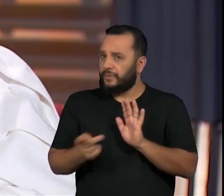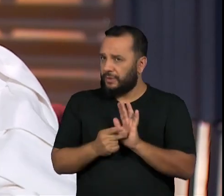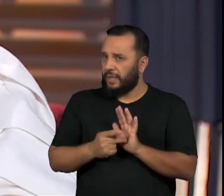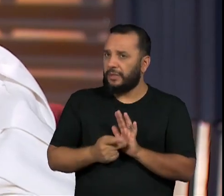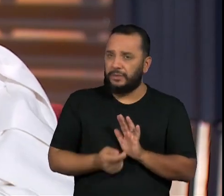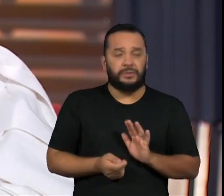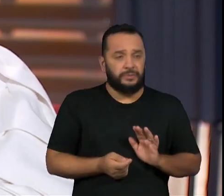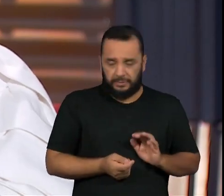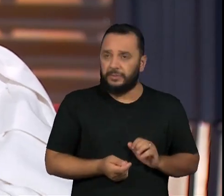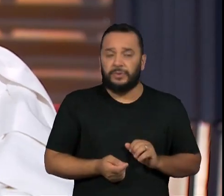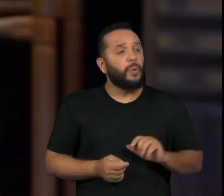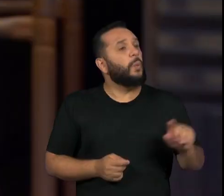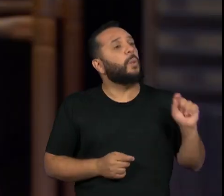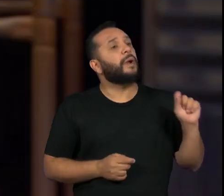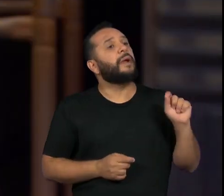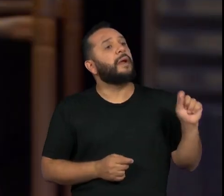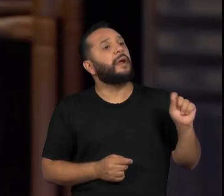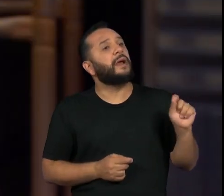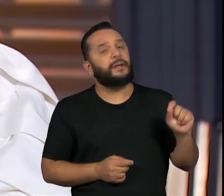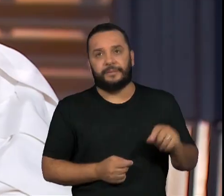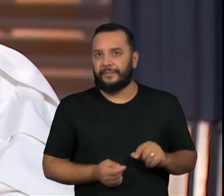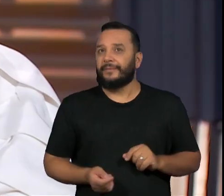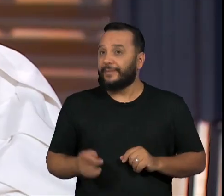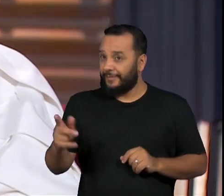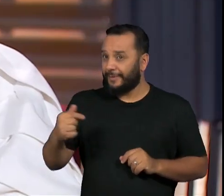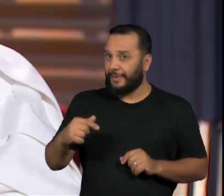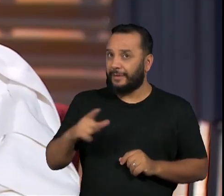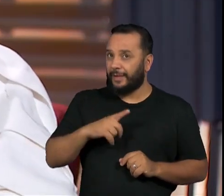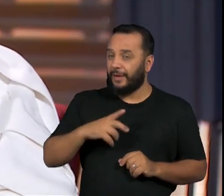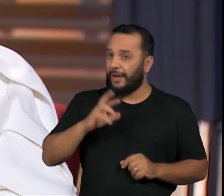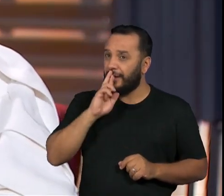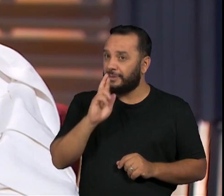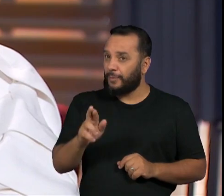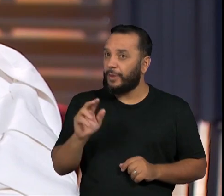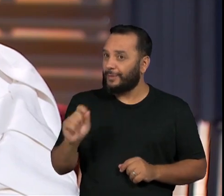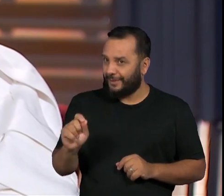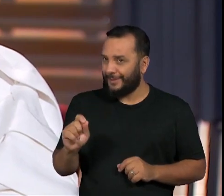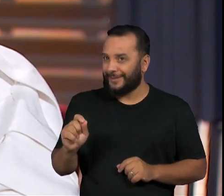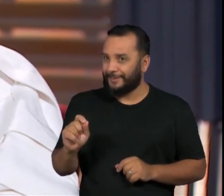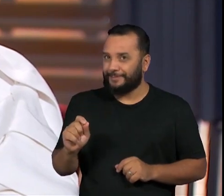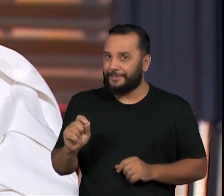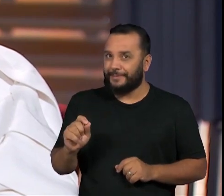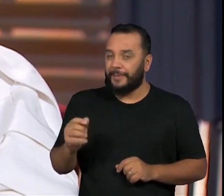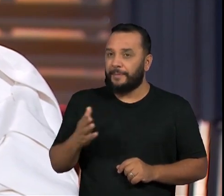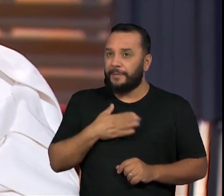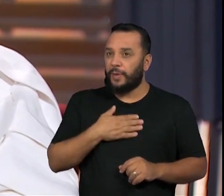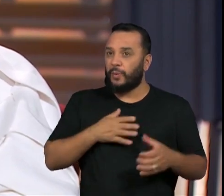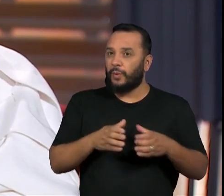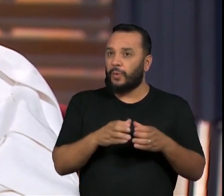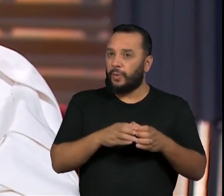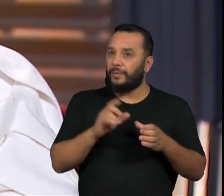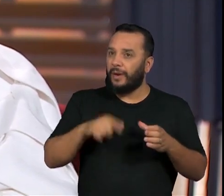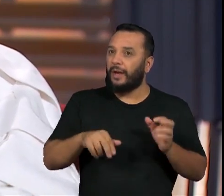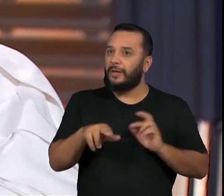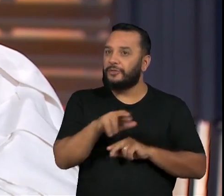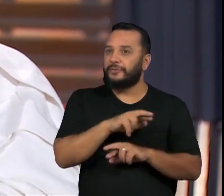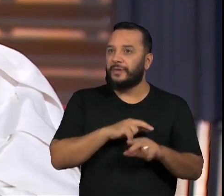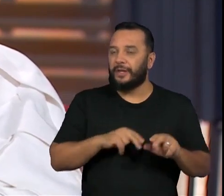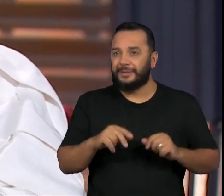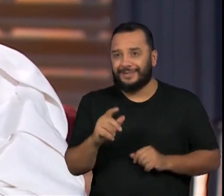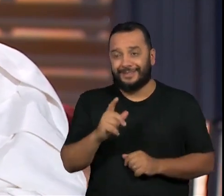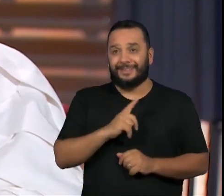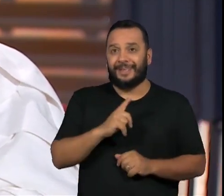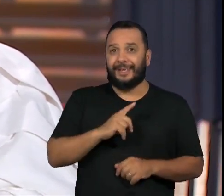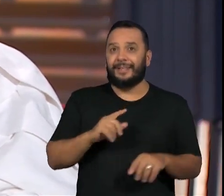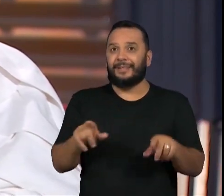por exemplo? Então, que diversidade que estamos falando? Eu tenho até uma resposta padrão que eu vou te dar. Bora. Eu digo, gente, a minha equipe é tão diversa que eu tenho